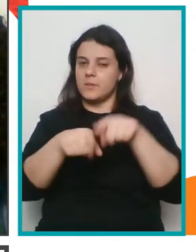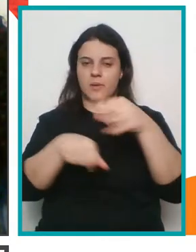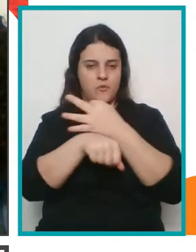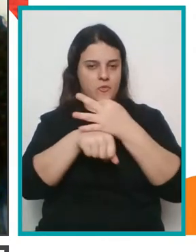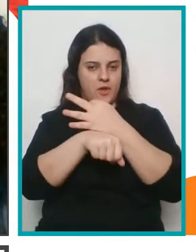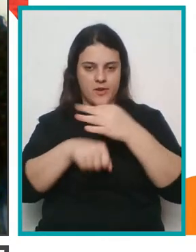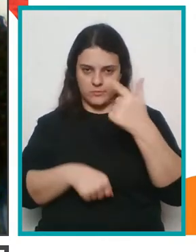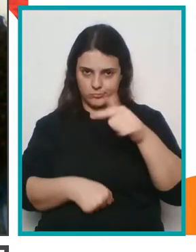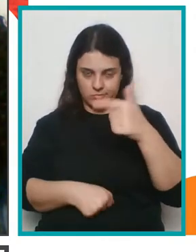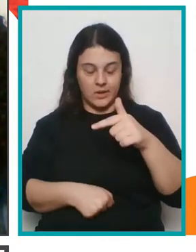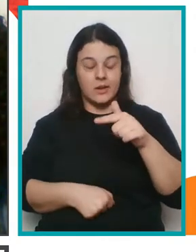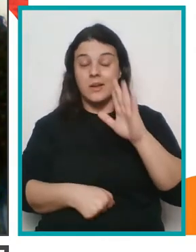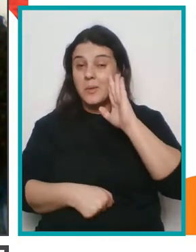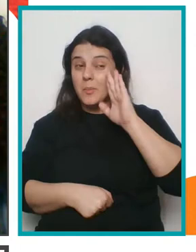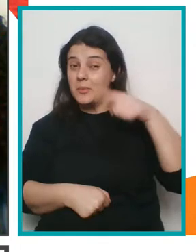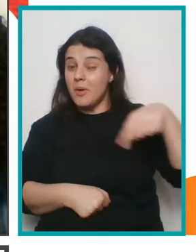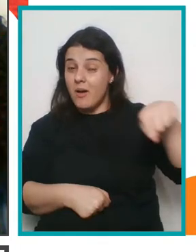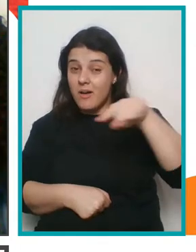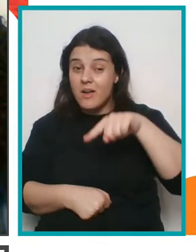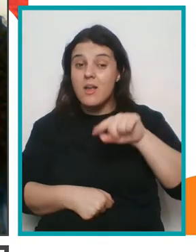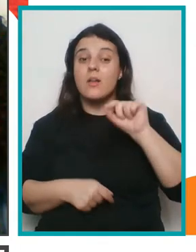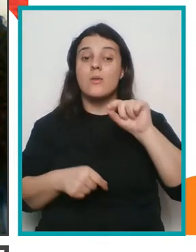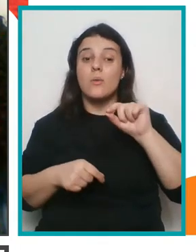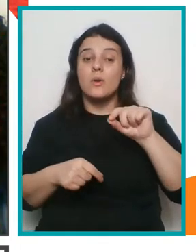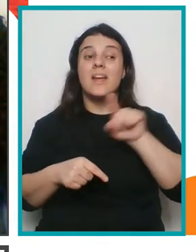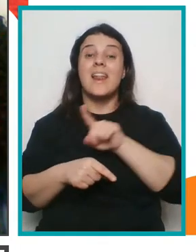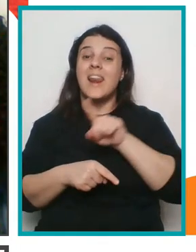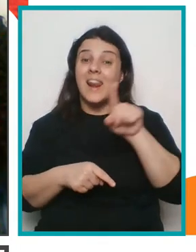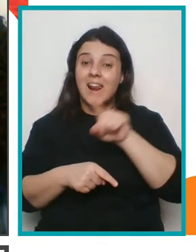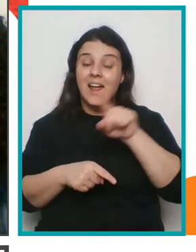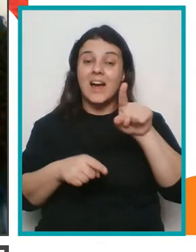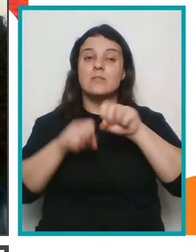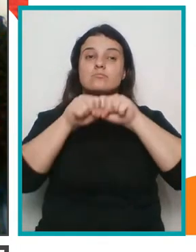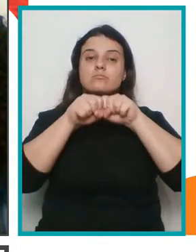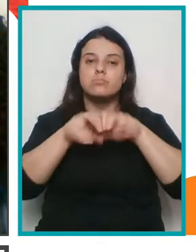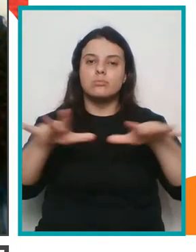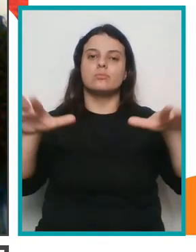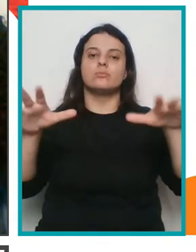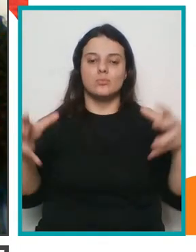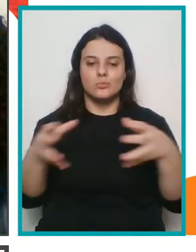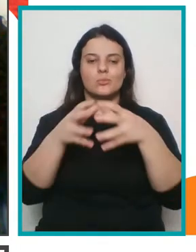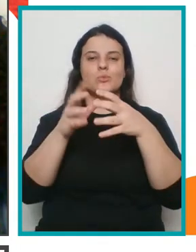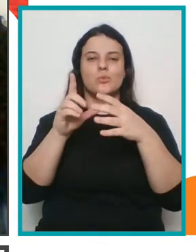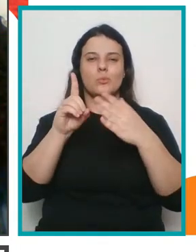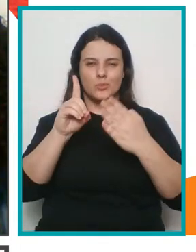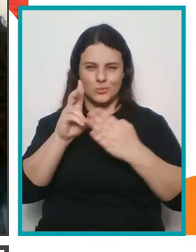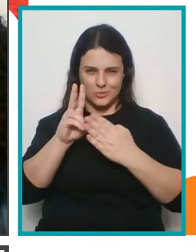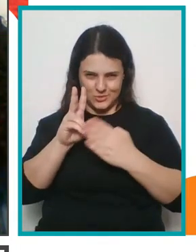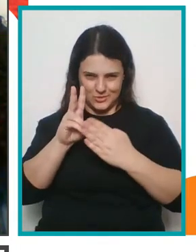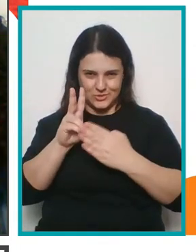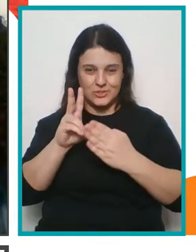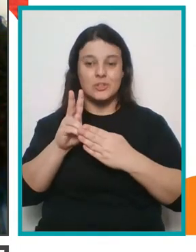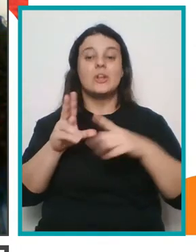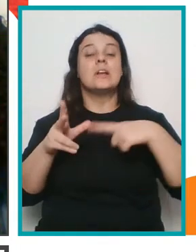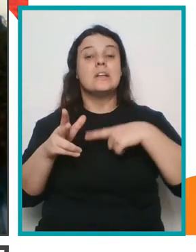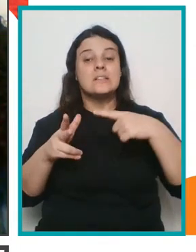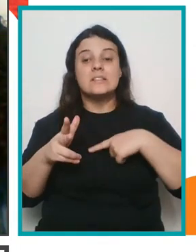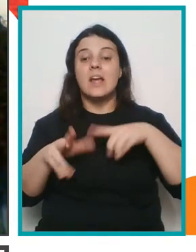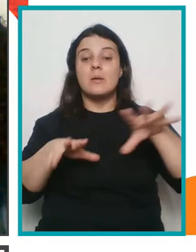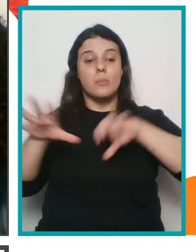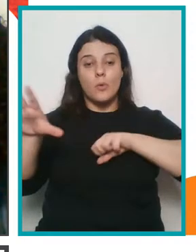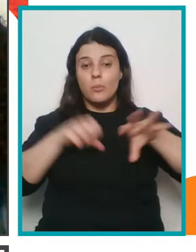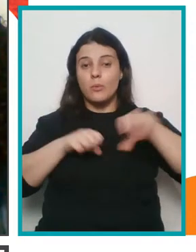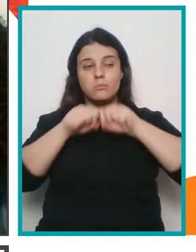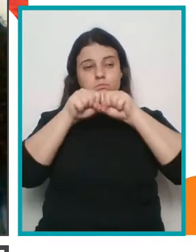nesse sentido, dois problemas se uniram, né? O problema das invasões de terras indígenas e o problema da disseminação da pandemia do coronavírus.